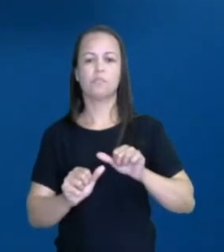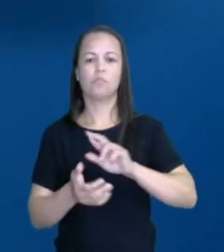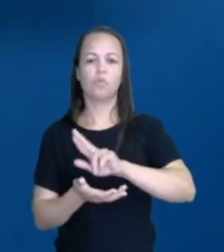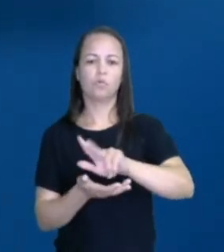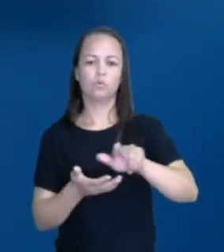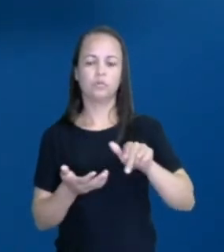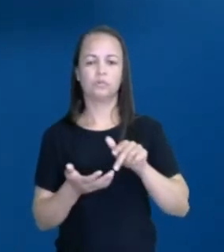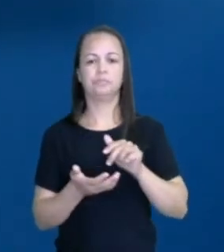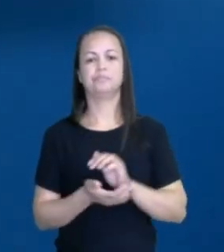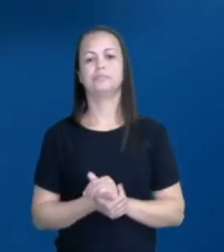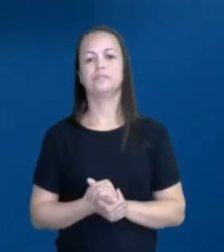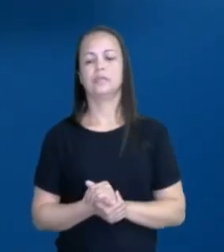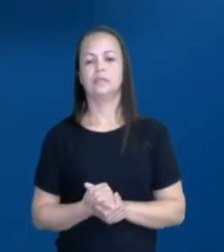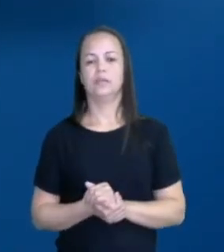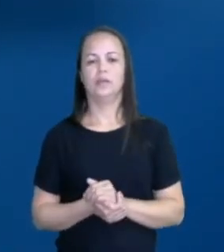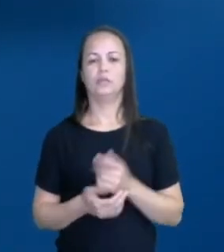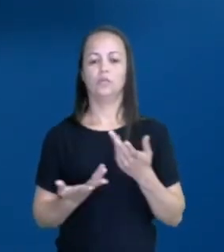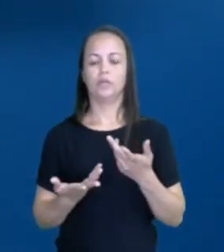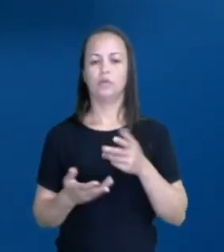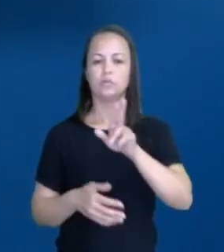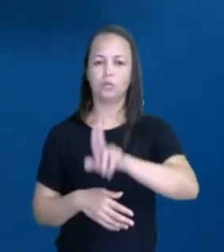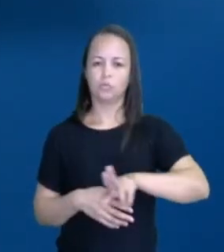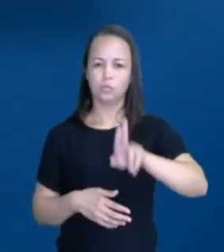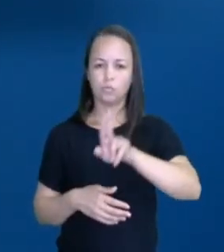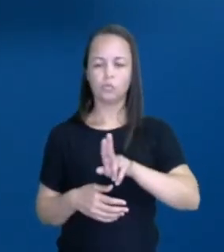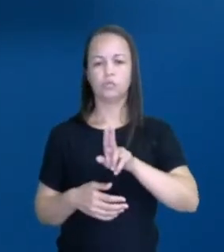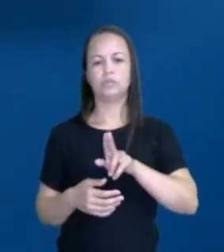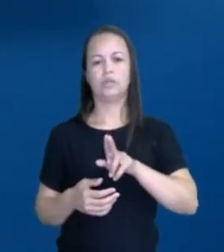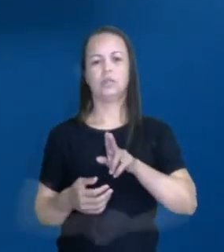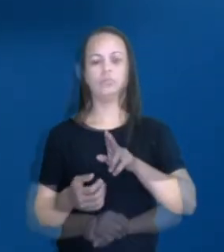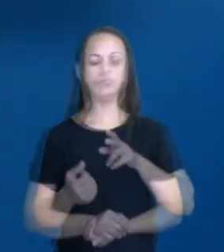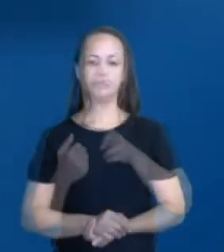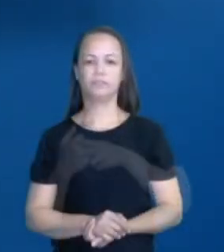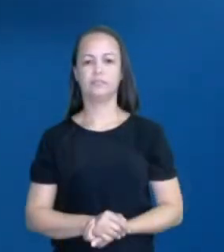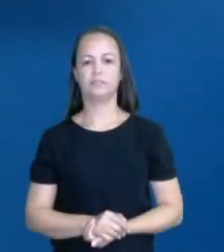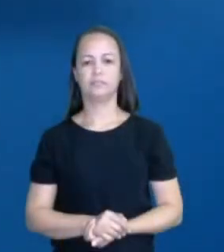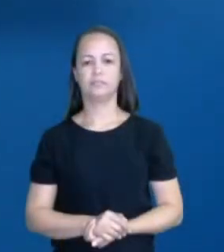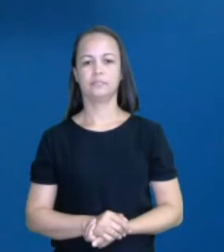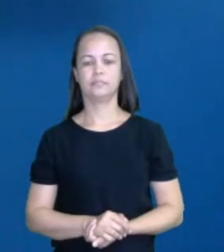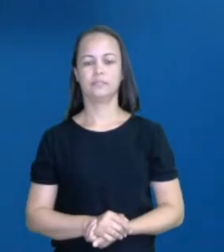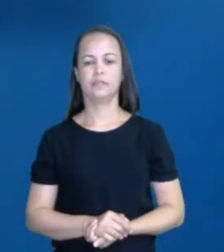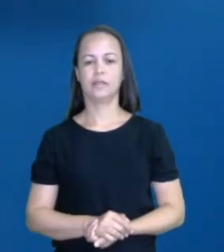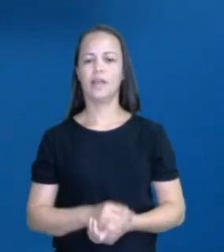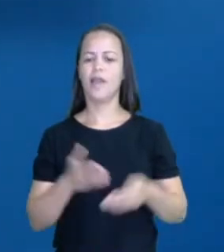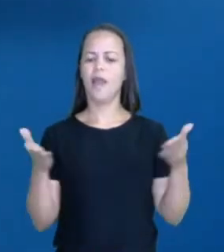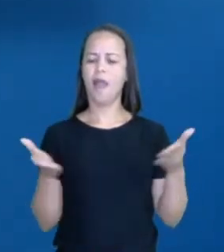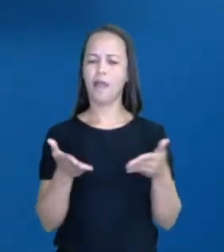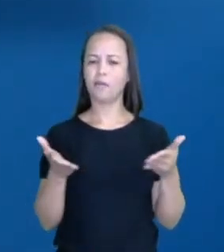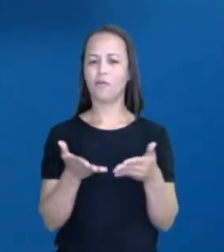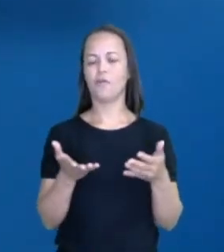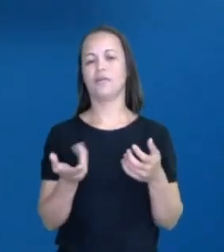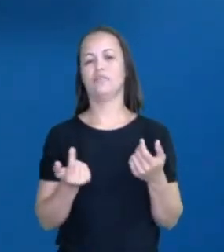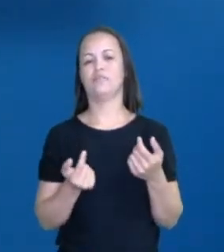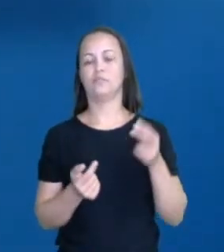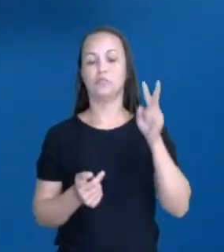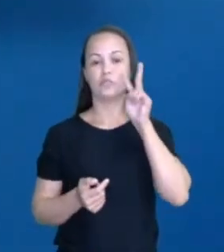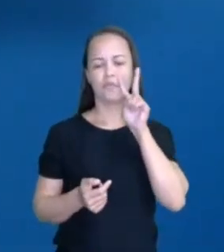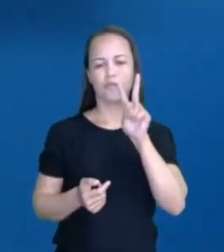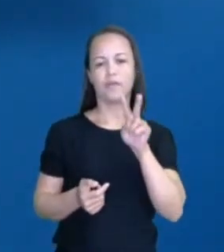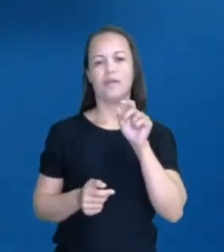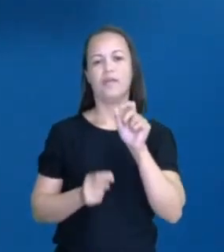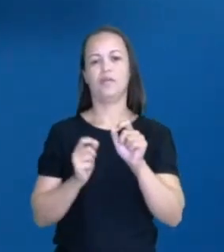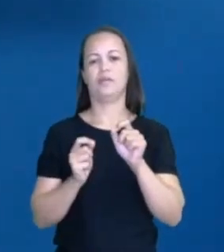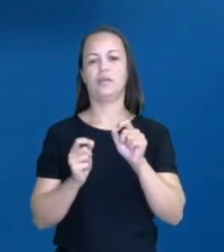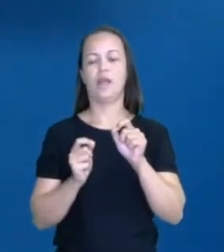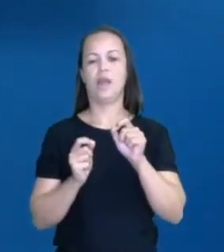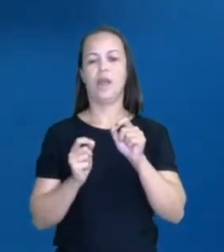com mais frequência do que quando a gente usa o verbo ser. Então, agora, vamos ver quais são as